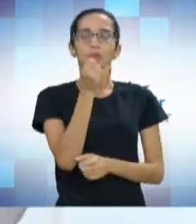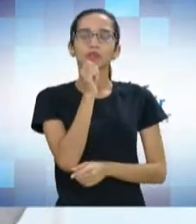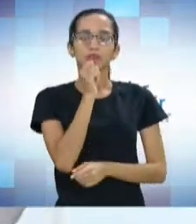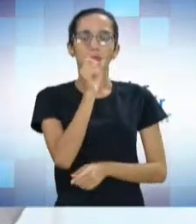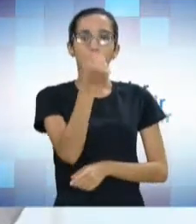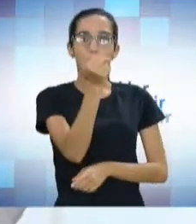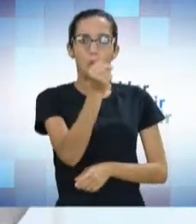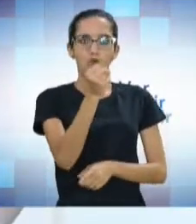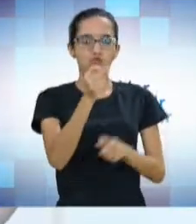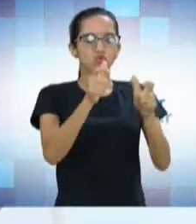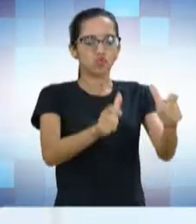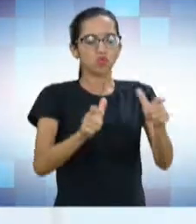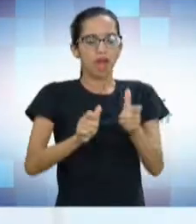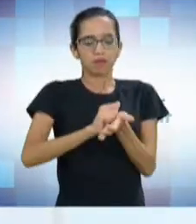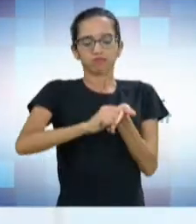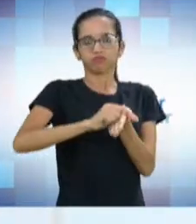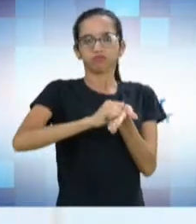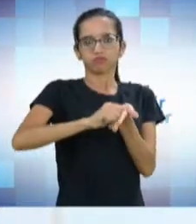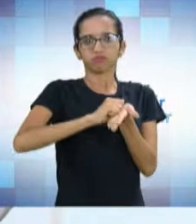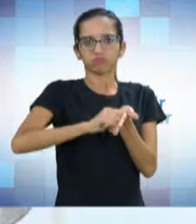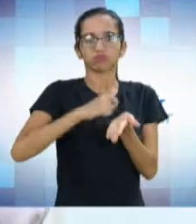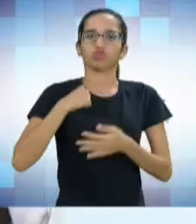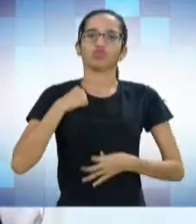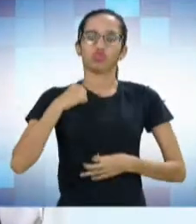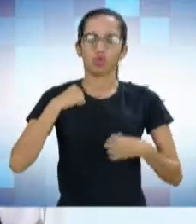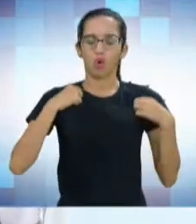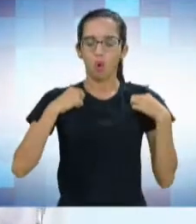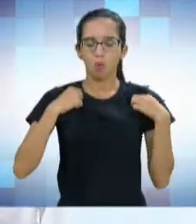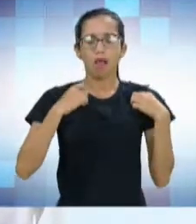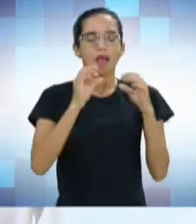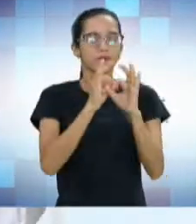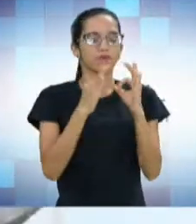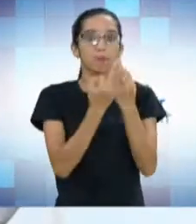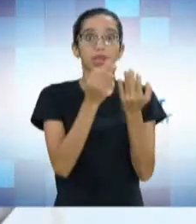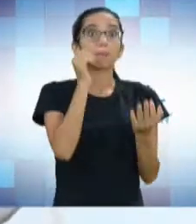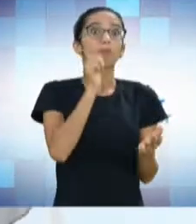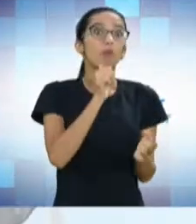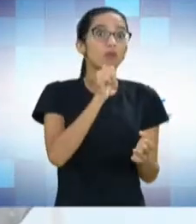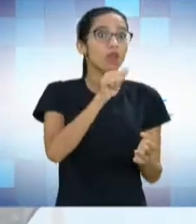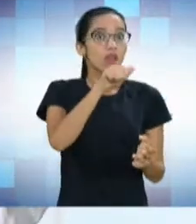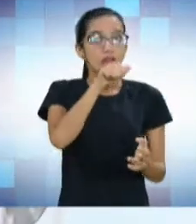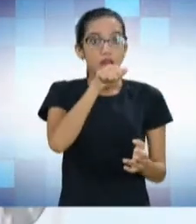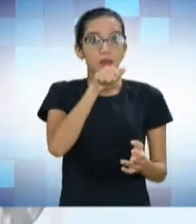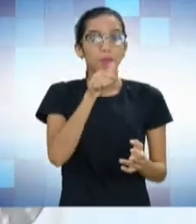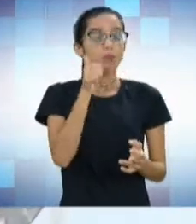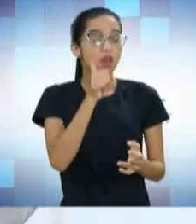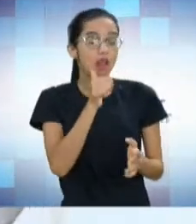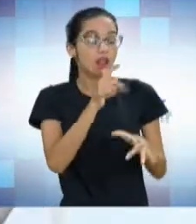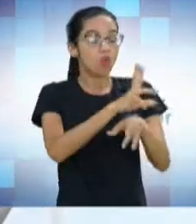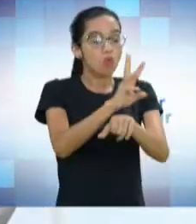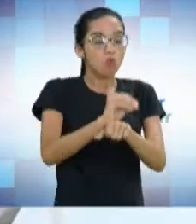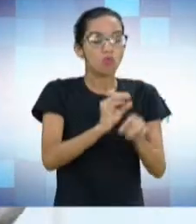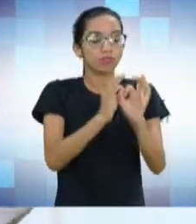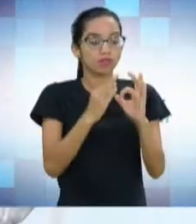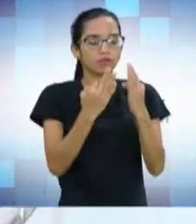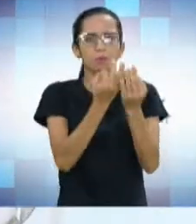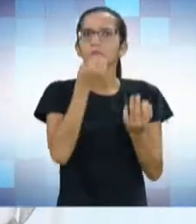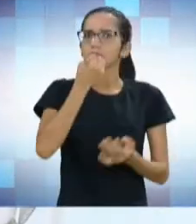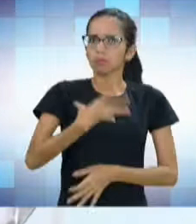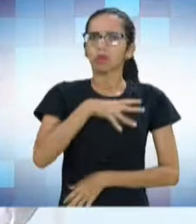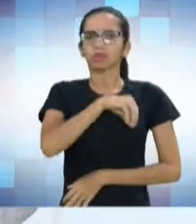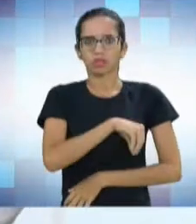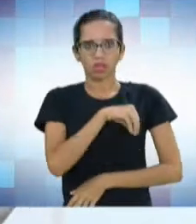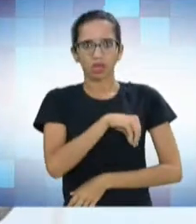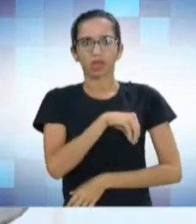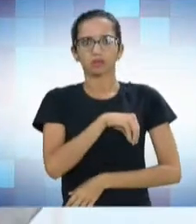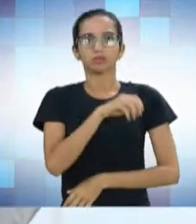que sustenta sua família graças a esse trabalho ganhando muito bem graças a deus são 16 centros de produção